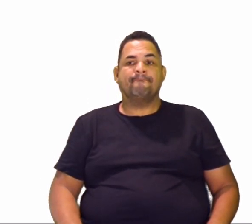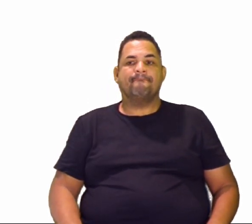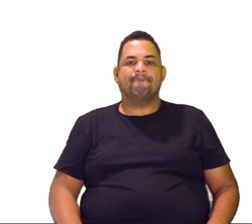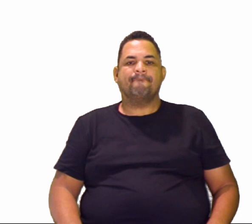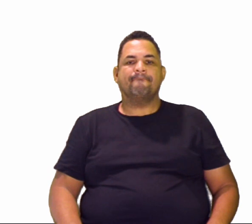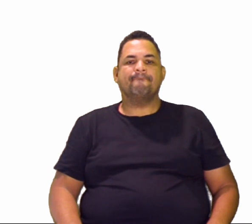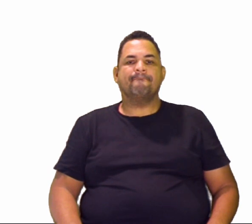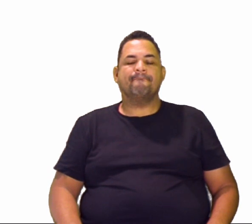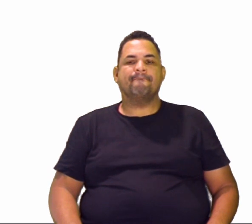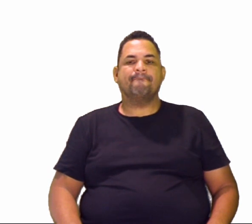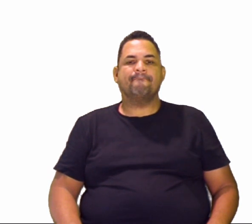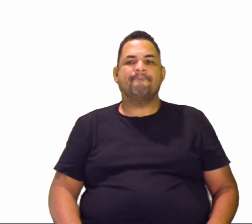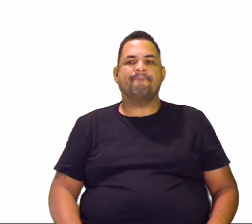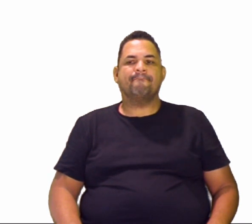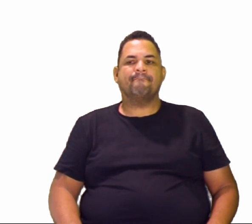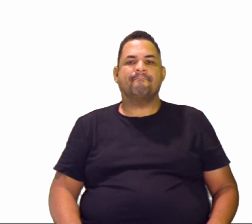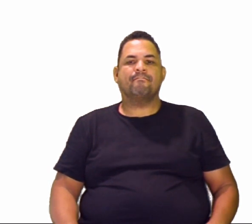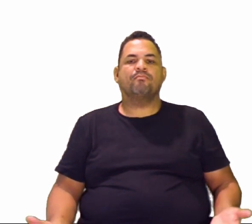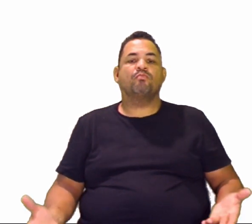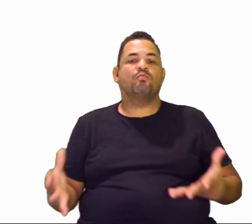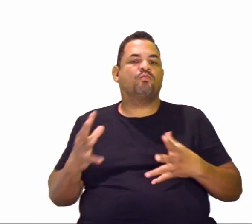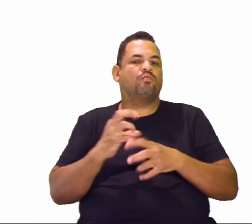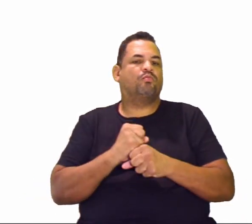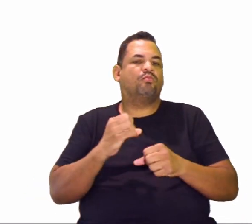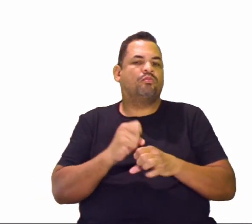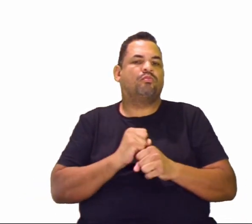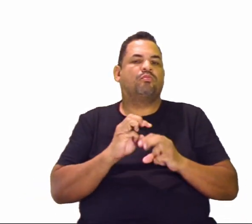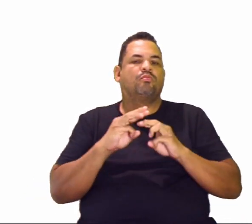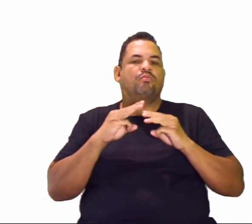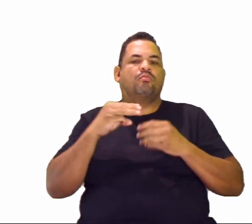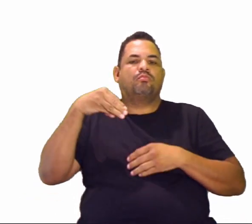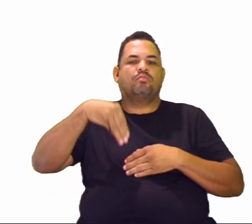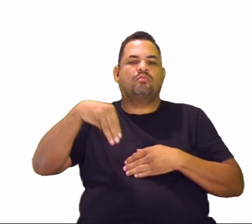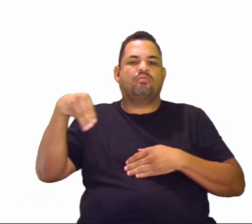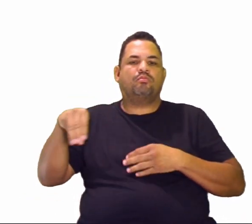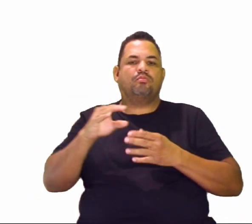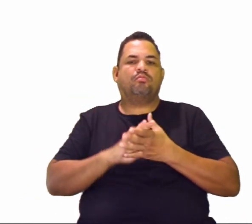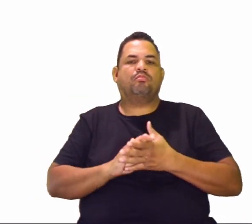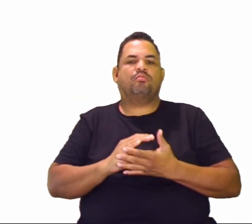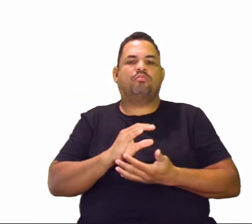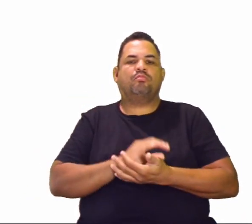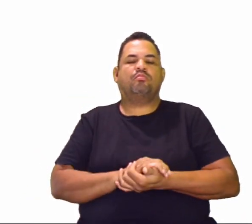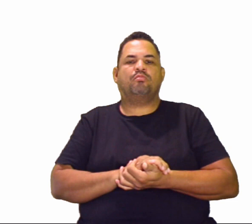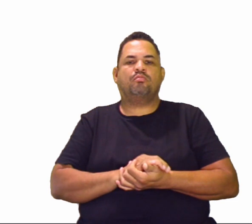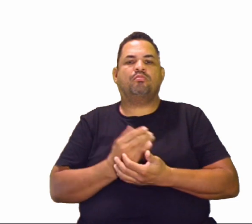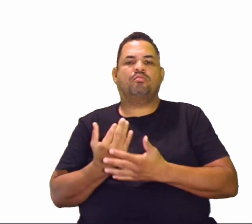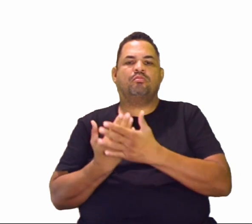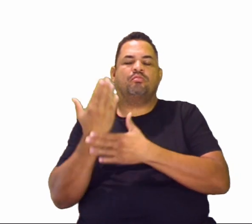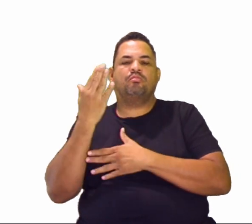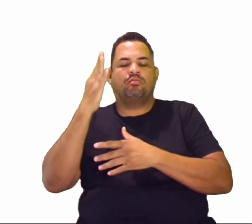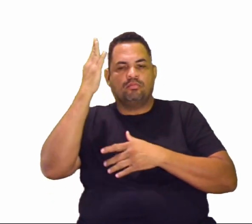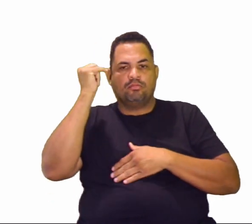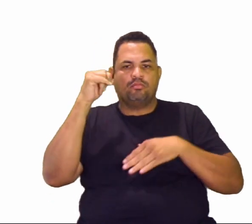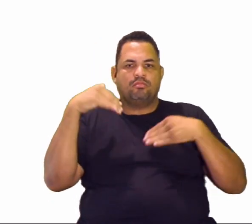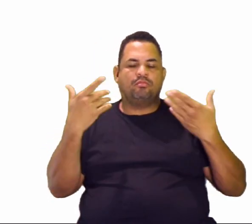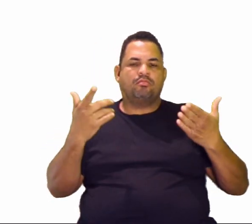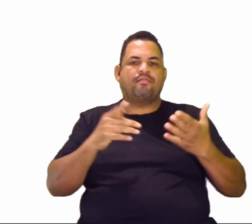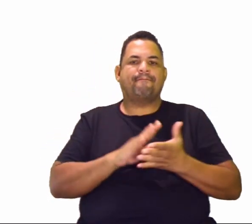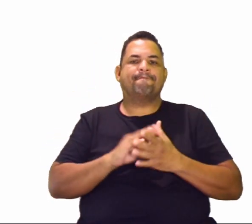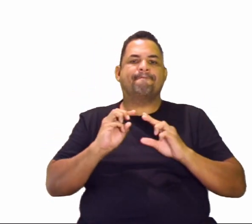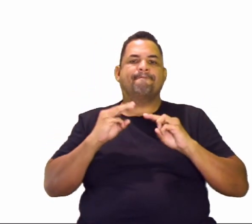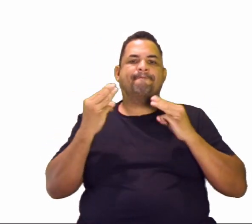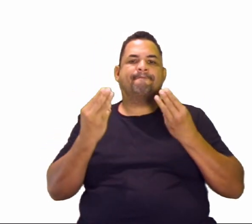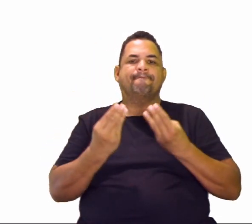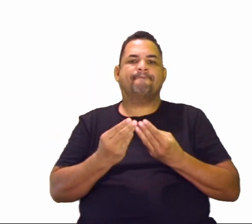aqui agora partiremos para calcular a massa molar do metano e depois saber, naquela